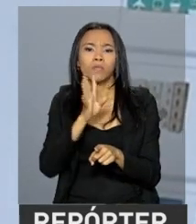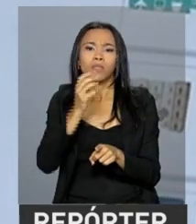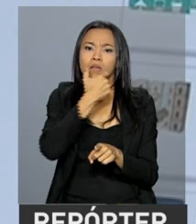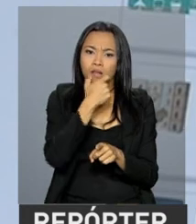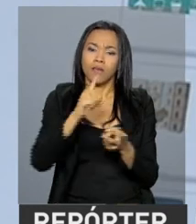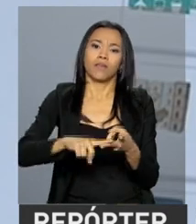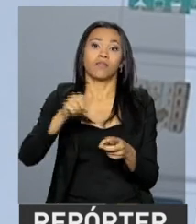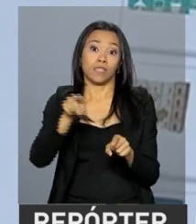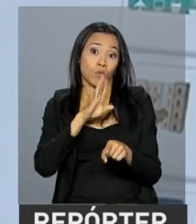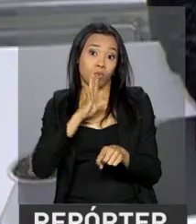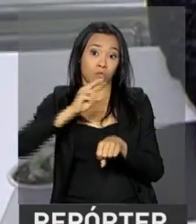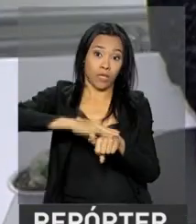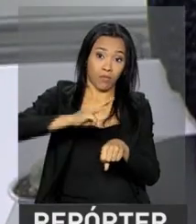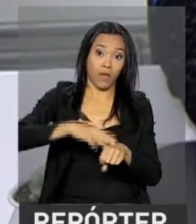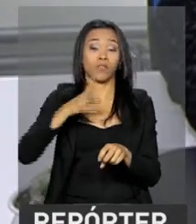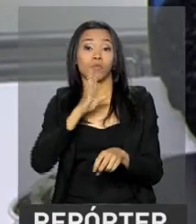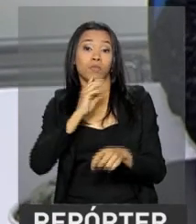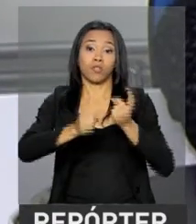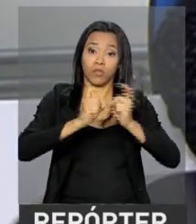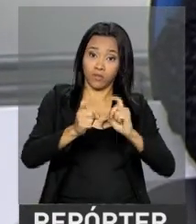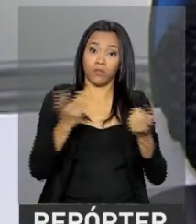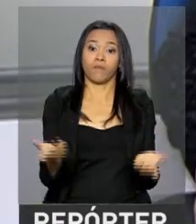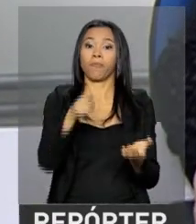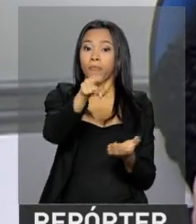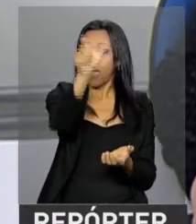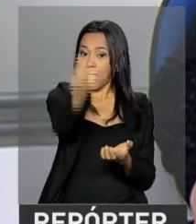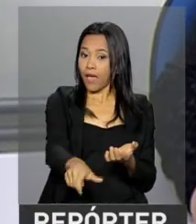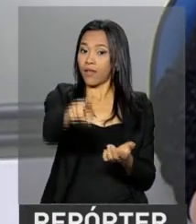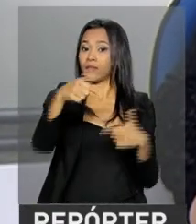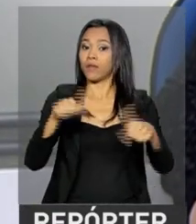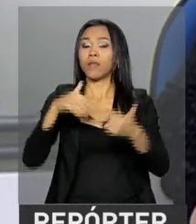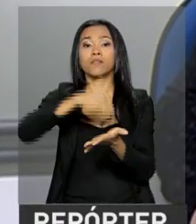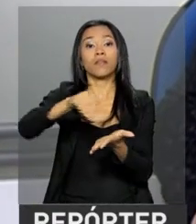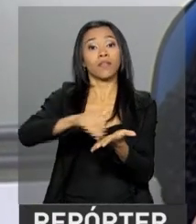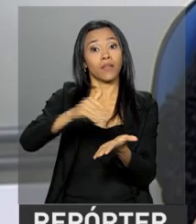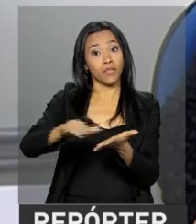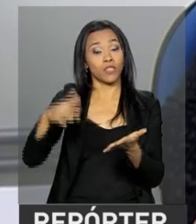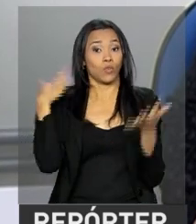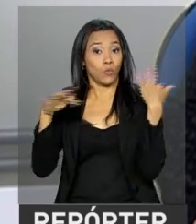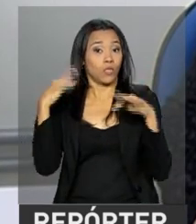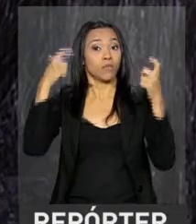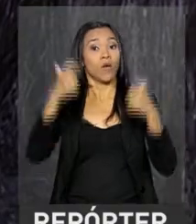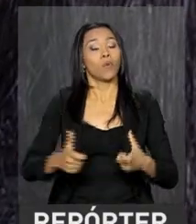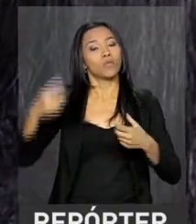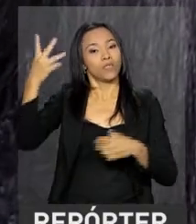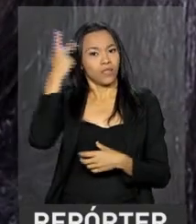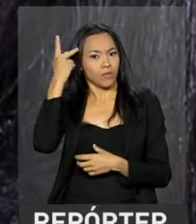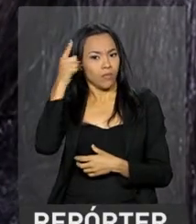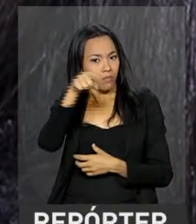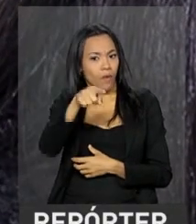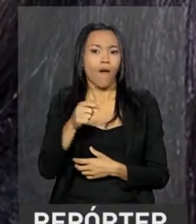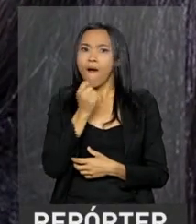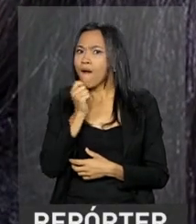e administração ana paula funcionária da secretaria de turismo do município de itapevi na grande são paulo e ainda nem